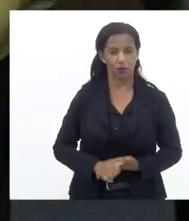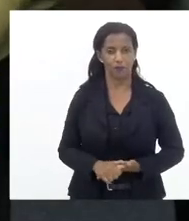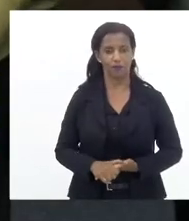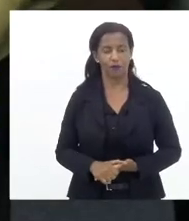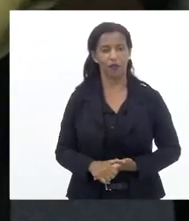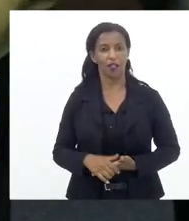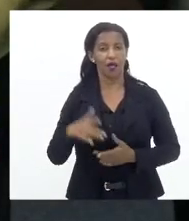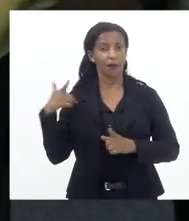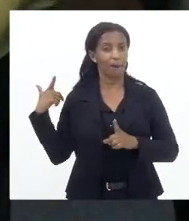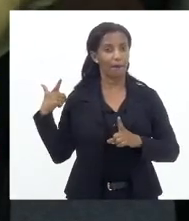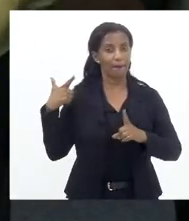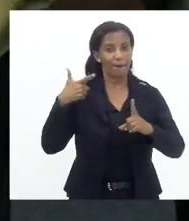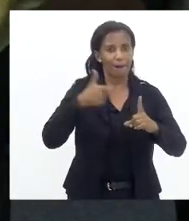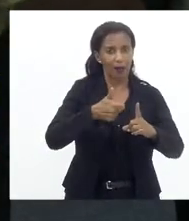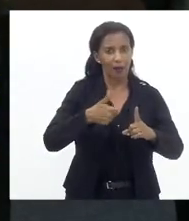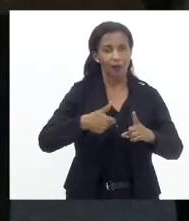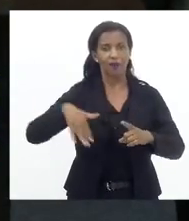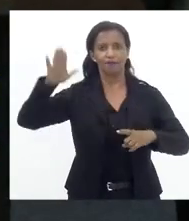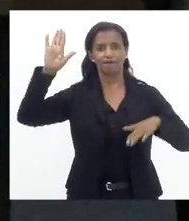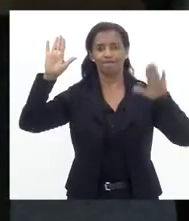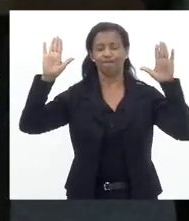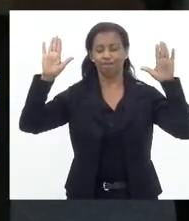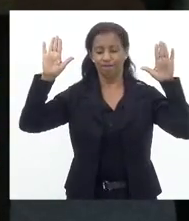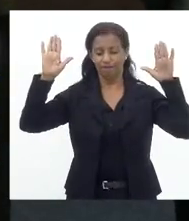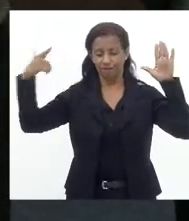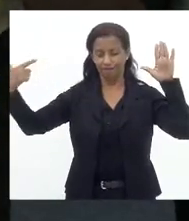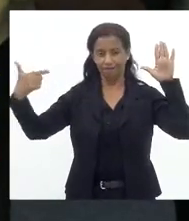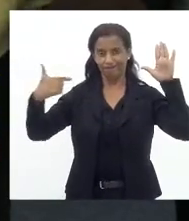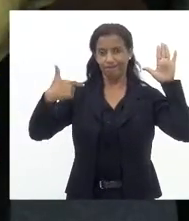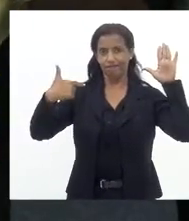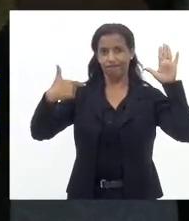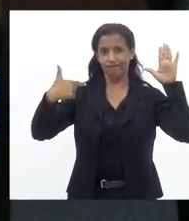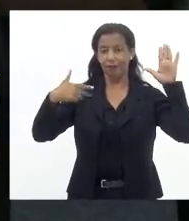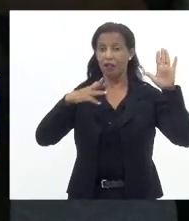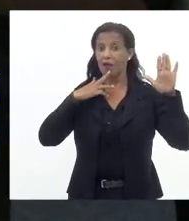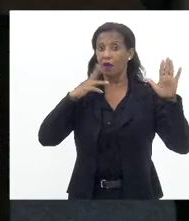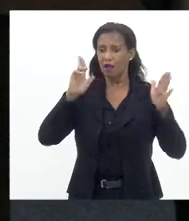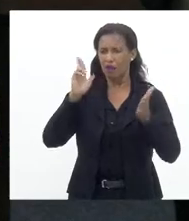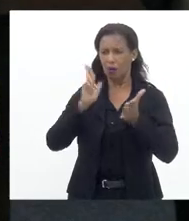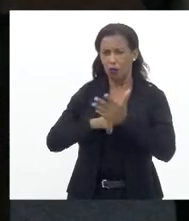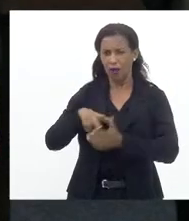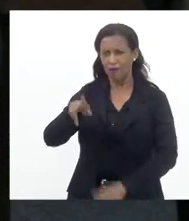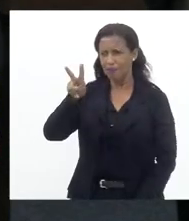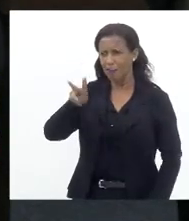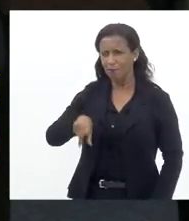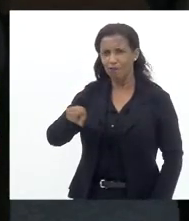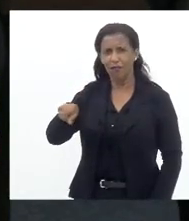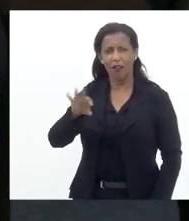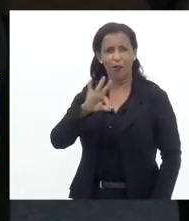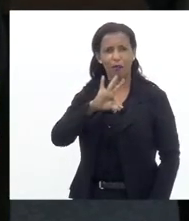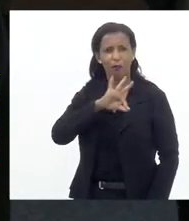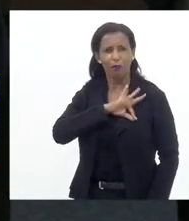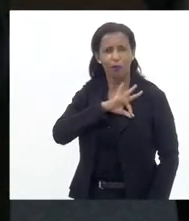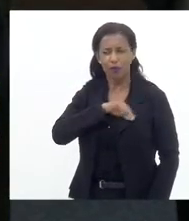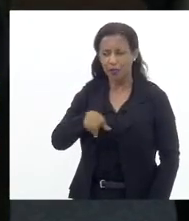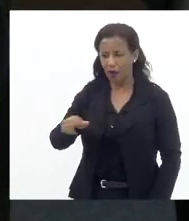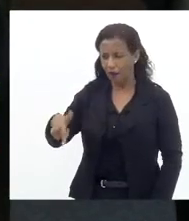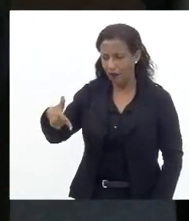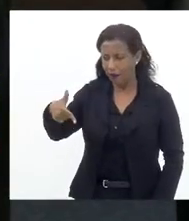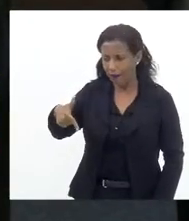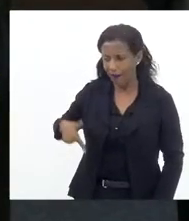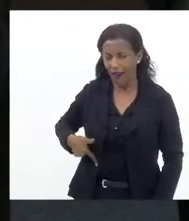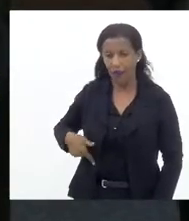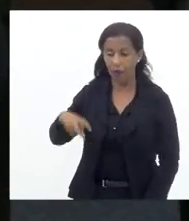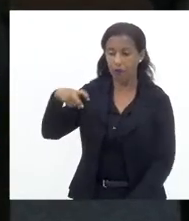abordado no assalto se entregou Deputado a delegada Martha Rocha reconheceram ele como policial vir a arma dele